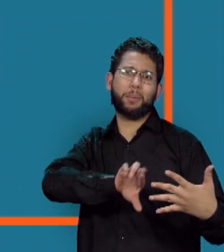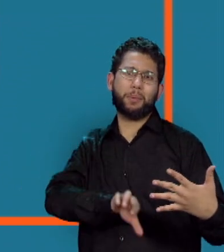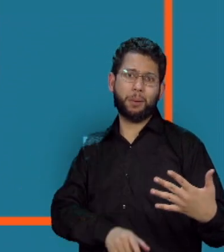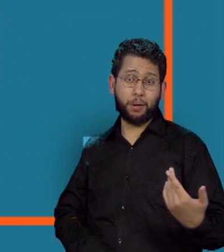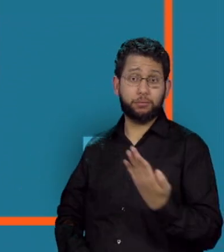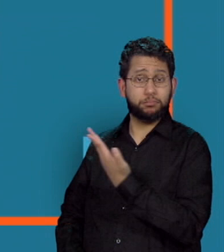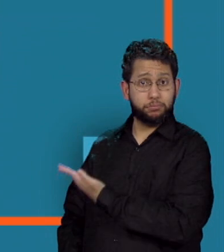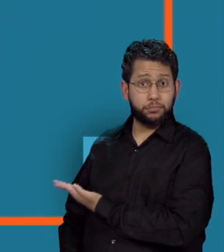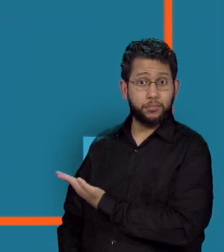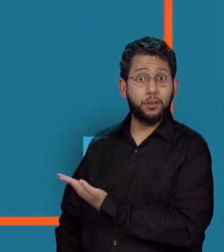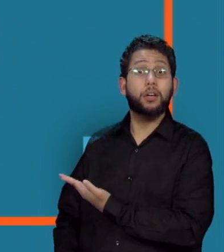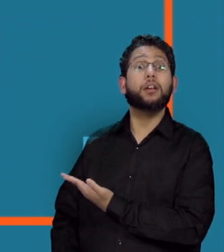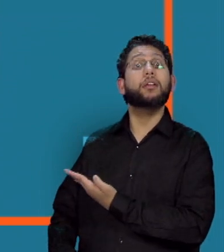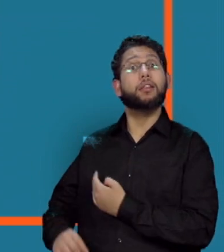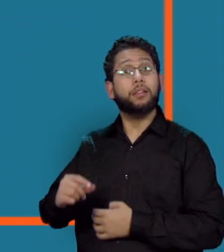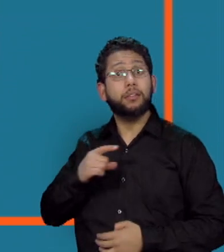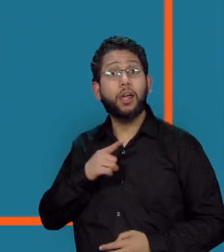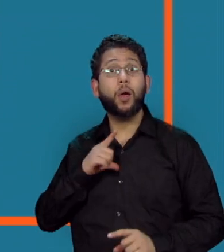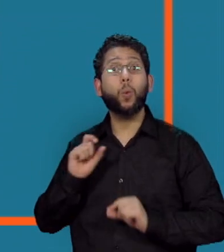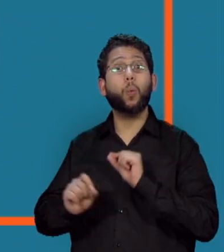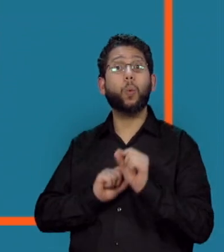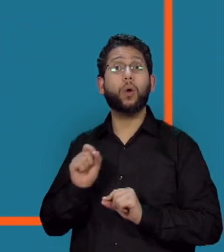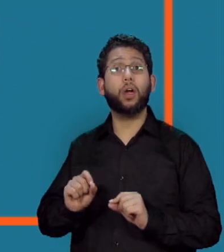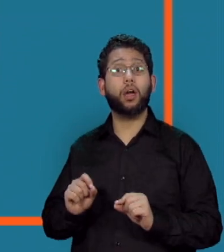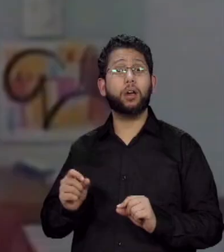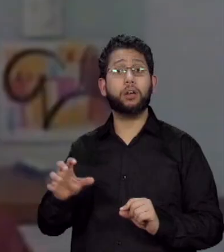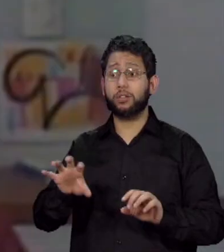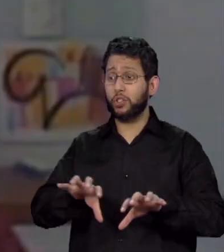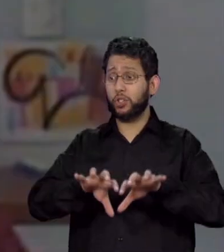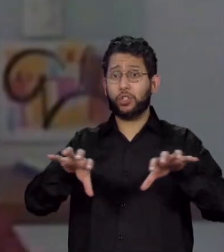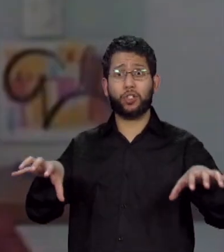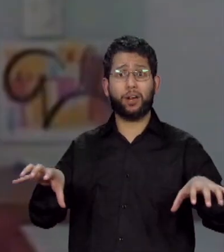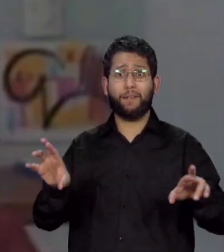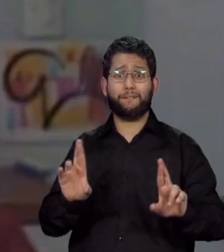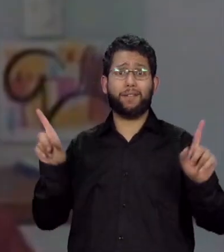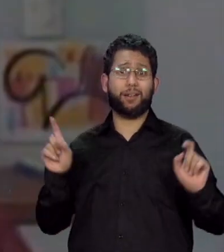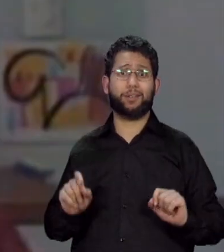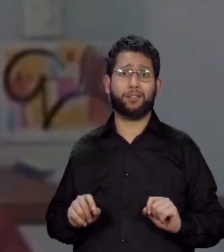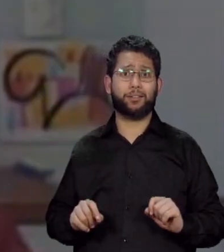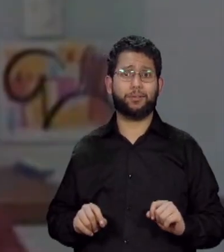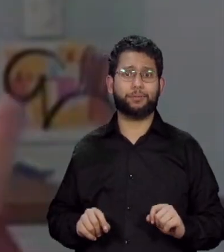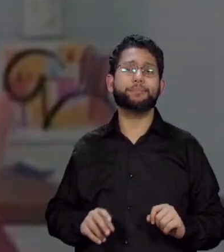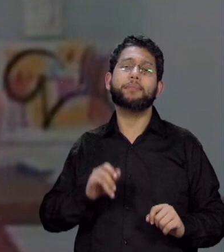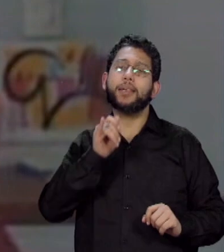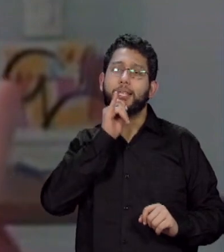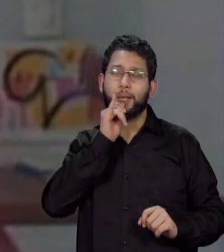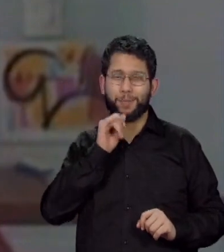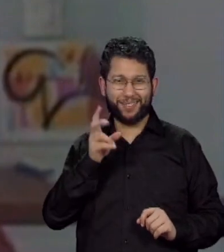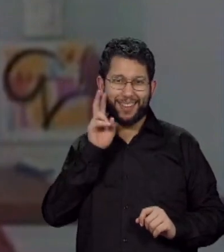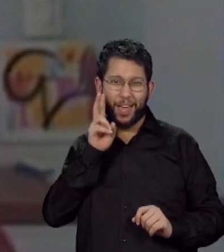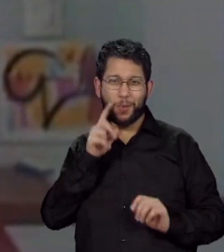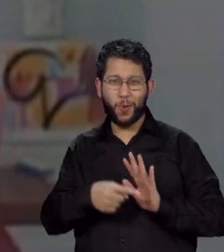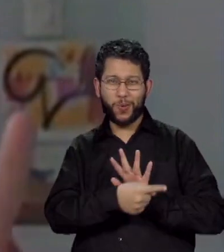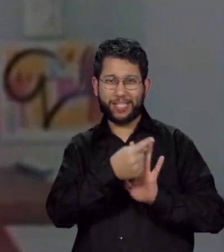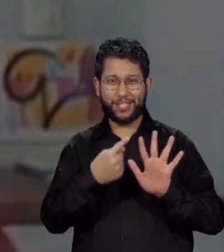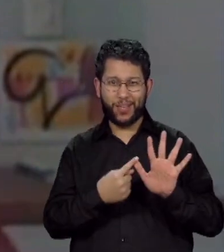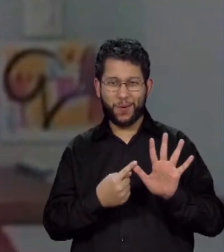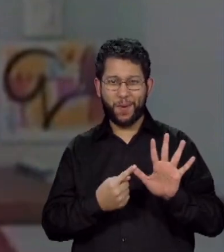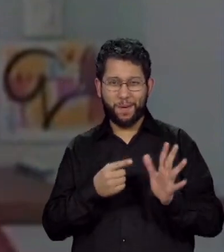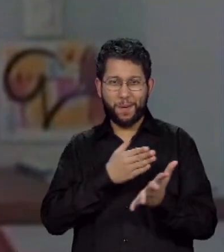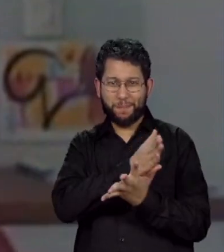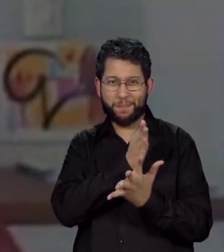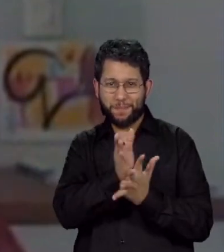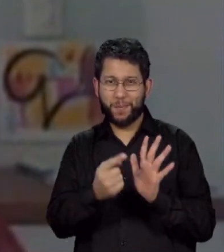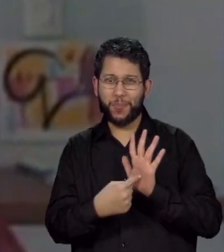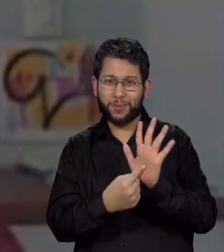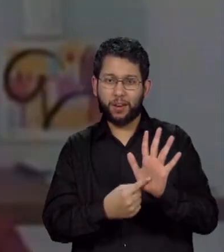instituições que têm características muito diferentes, né? Isso quer dizer o quê? Que dentro daqueles 5 eixos que eu estava falando,